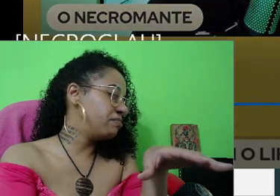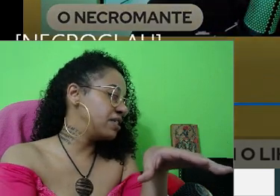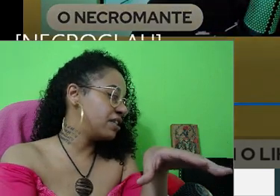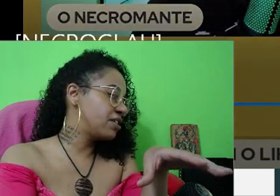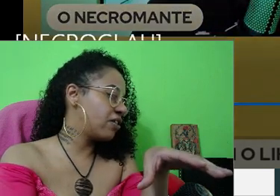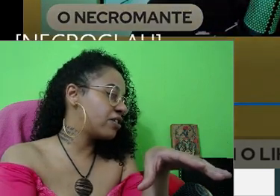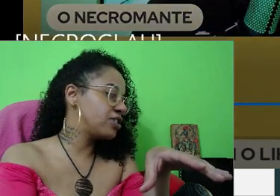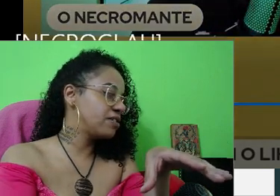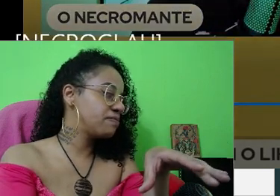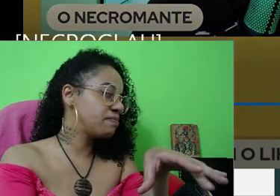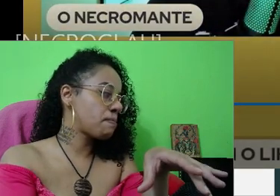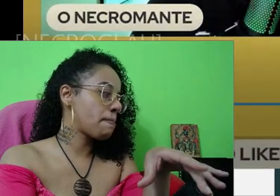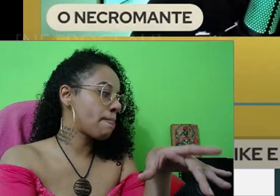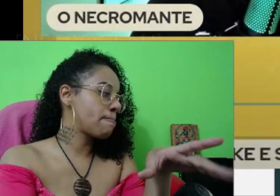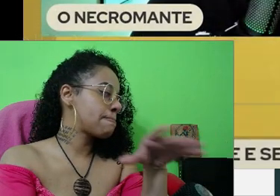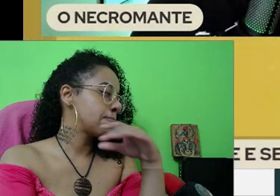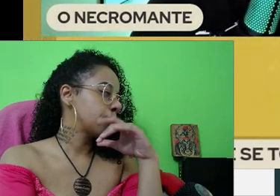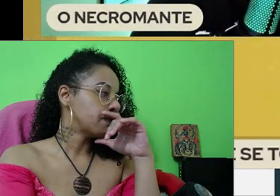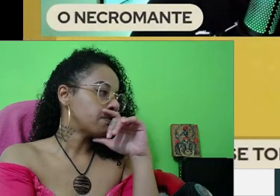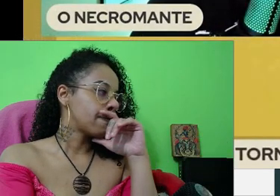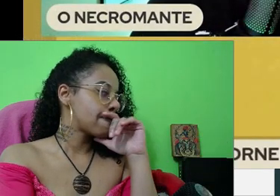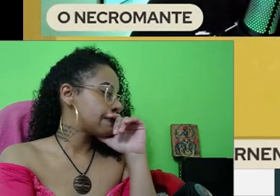ai misericórdia